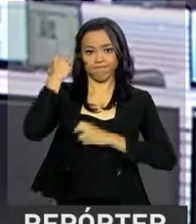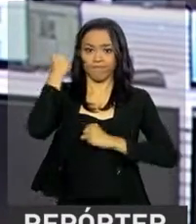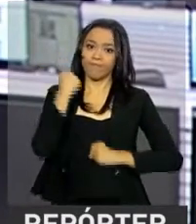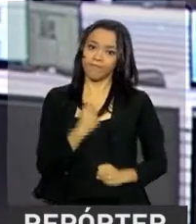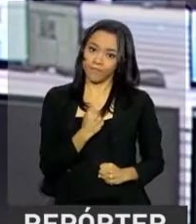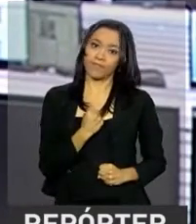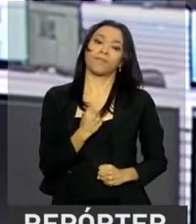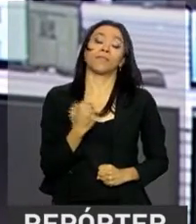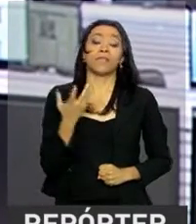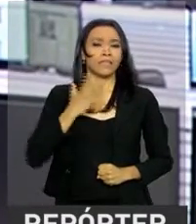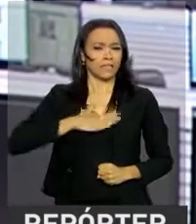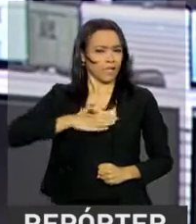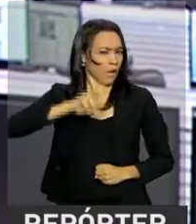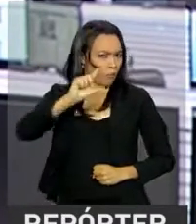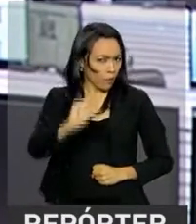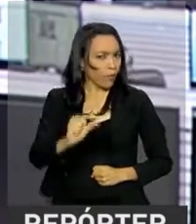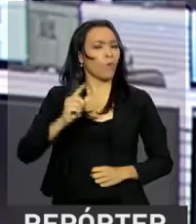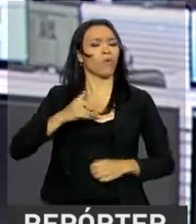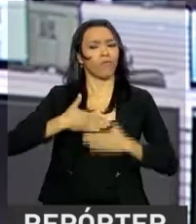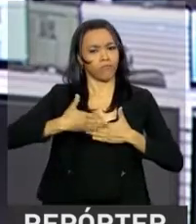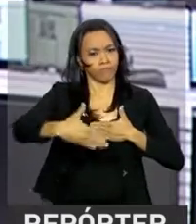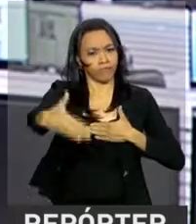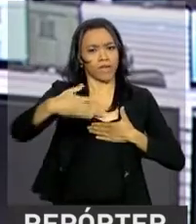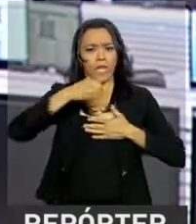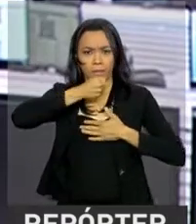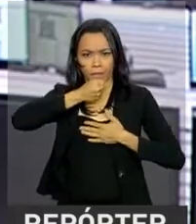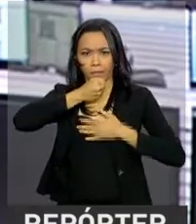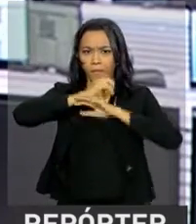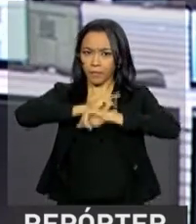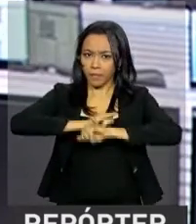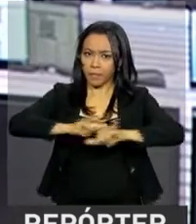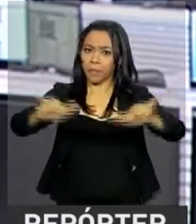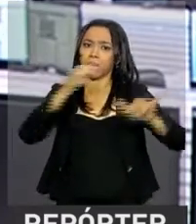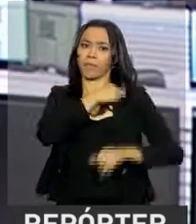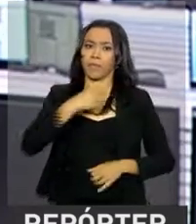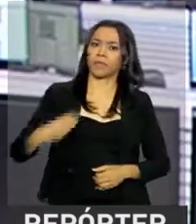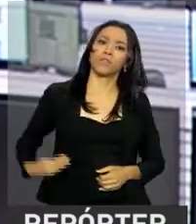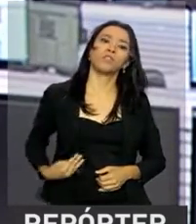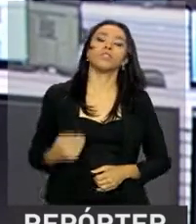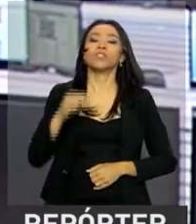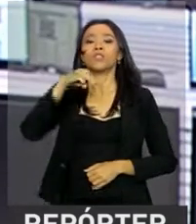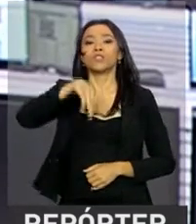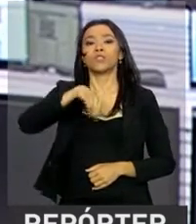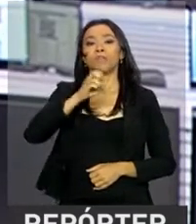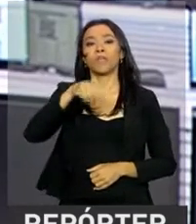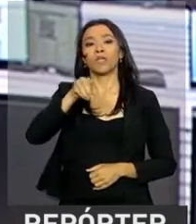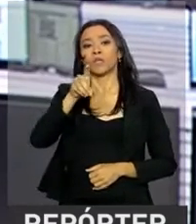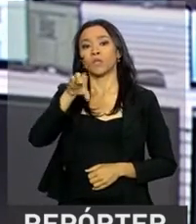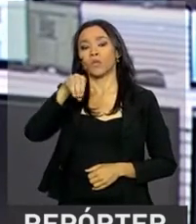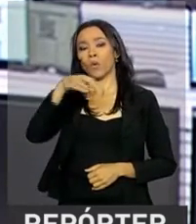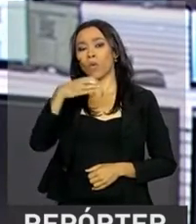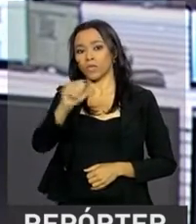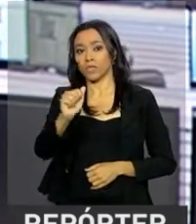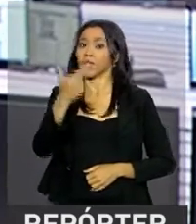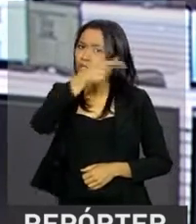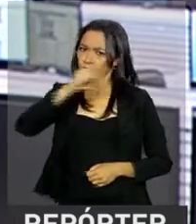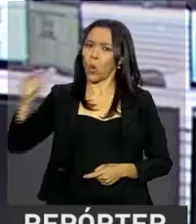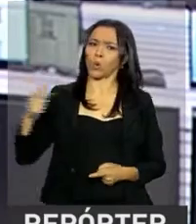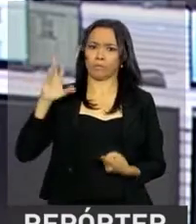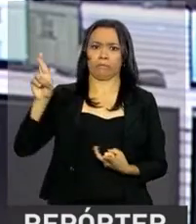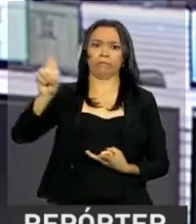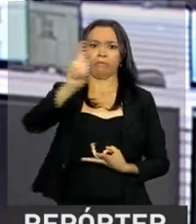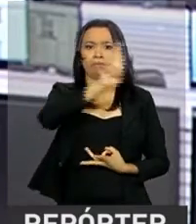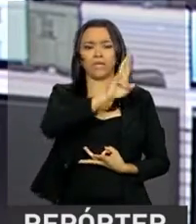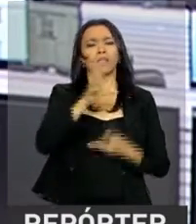uma coletiva imprensa com o ministro da educação mendonça filho e outras autoridades eles vão dar os últimos